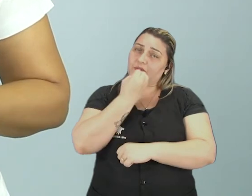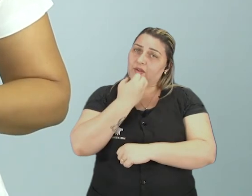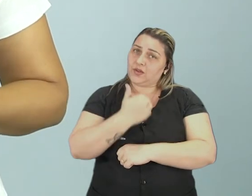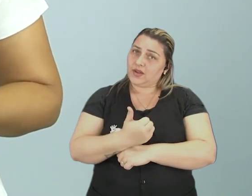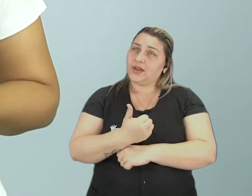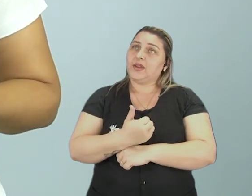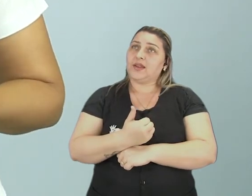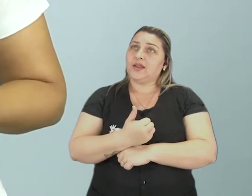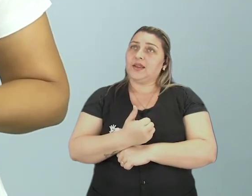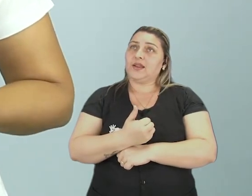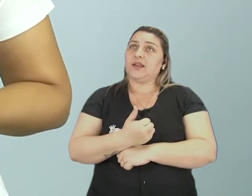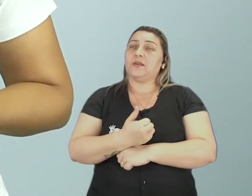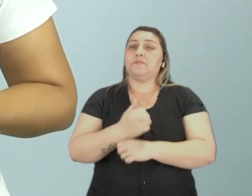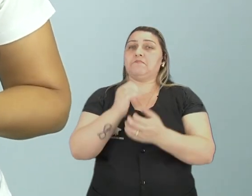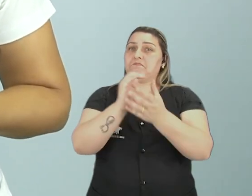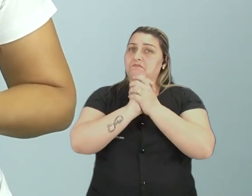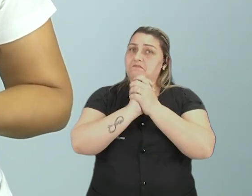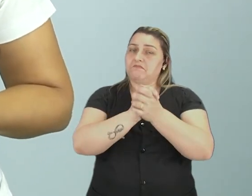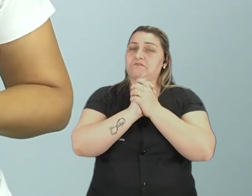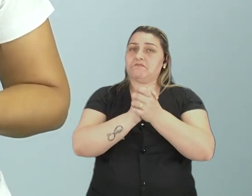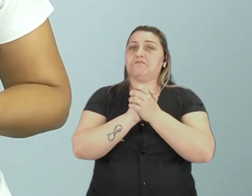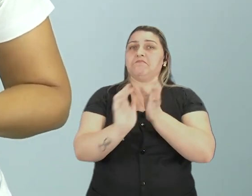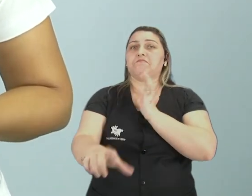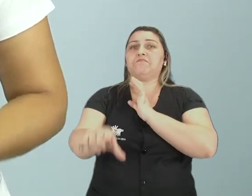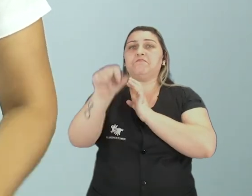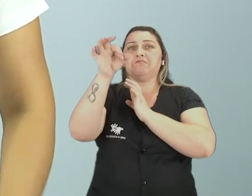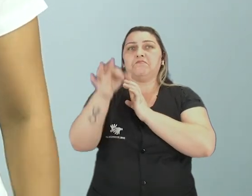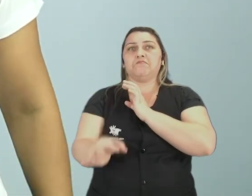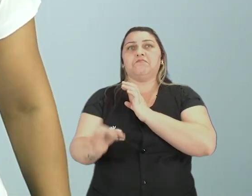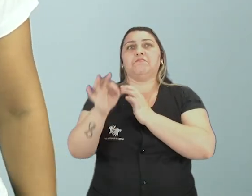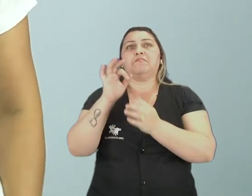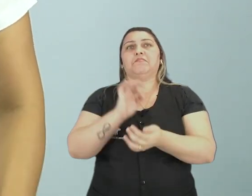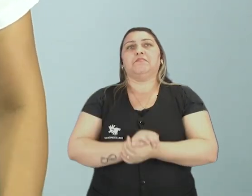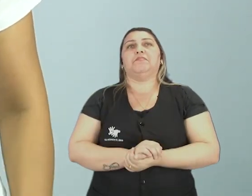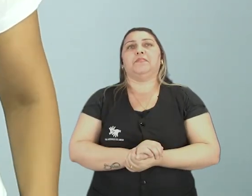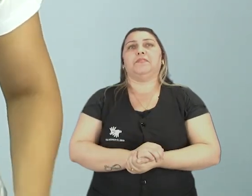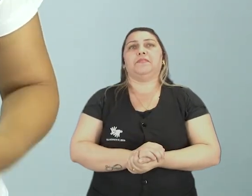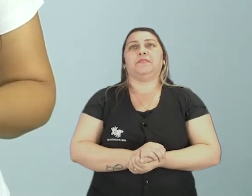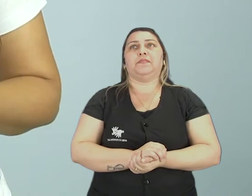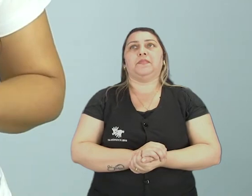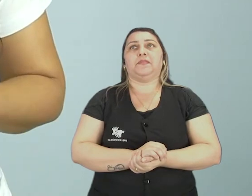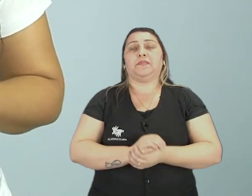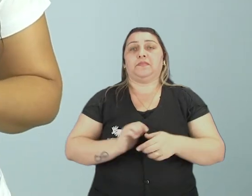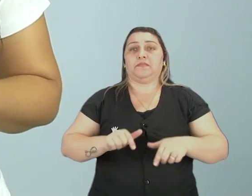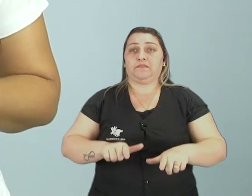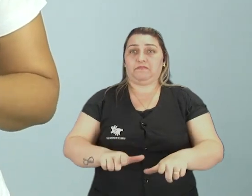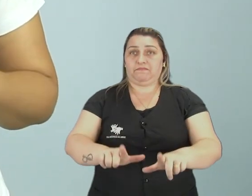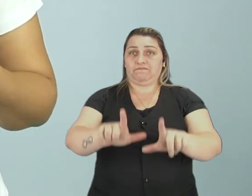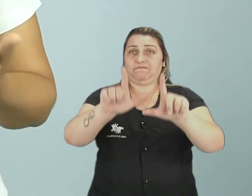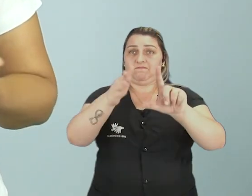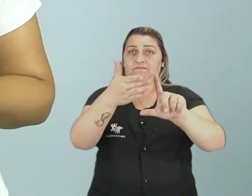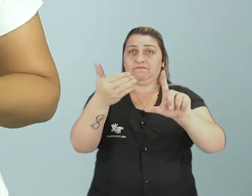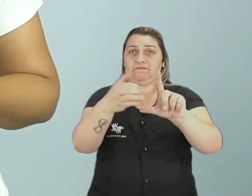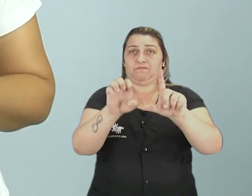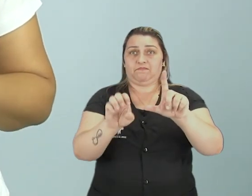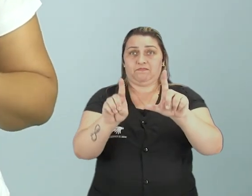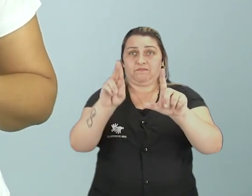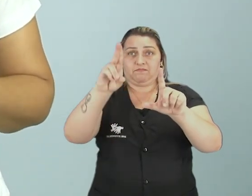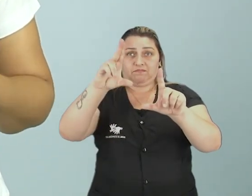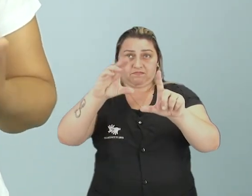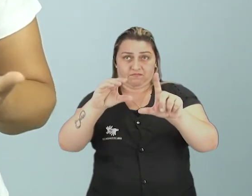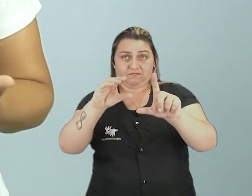ok? Então, parabéns para quem marcou a alternativa A. Não deixe de